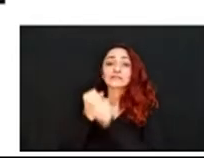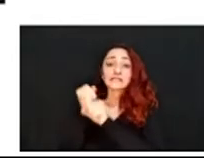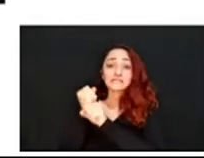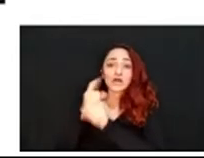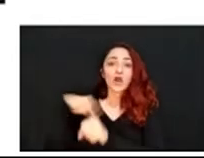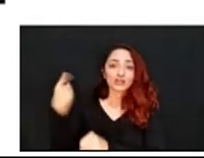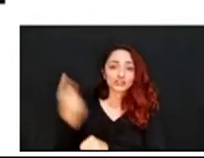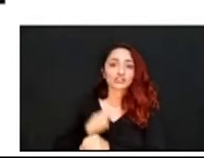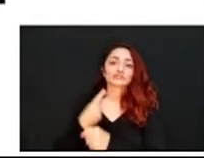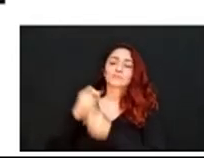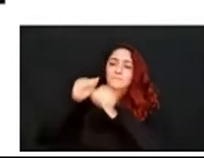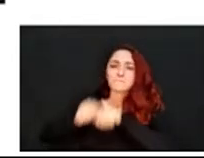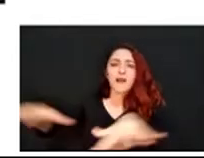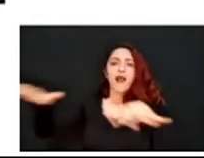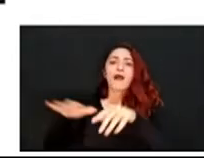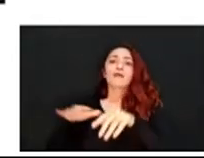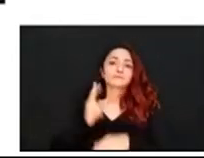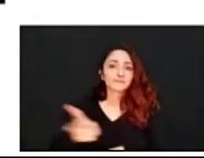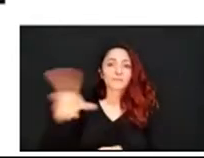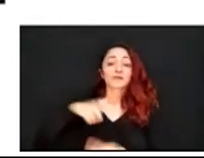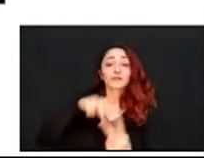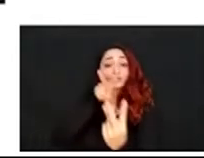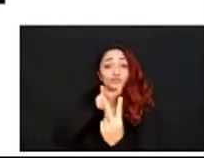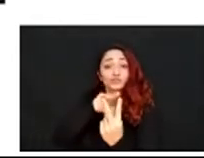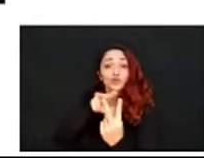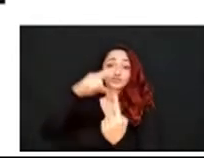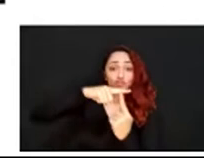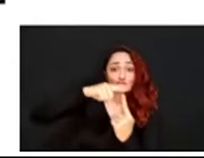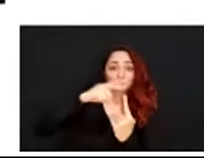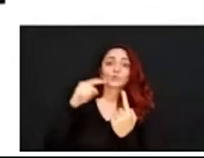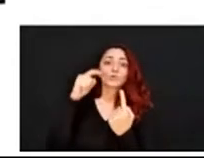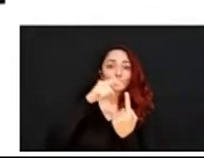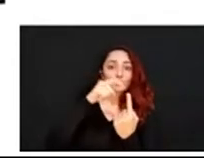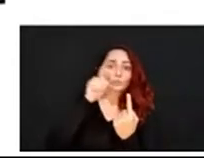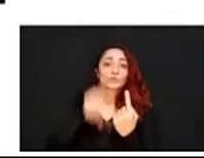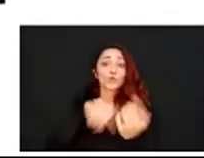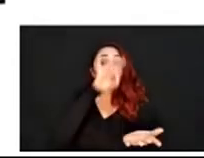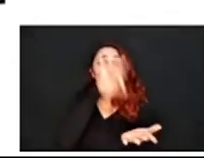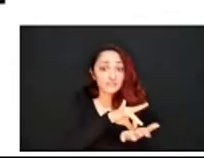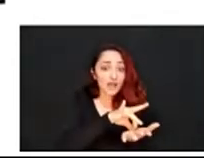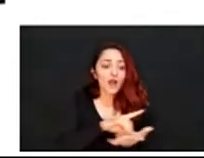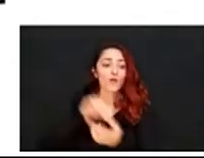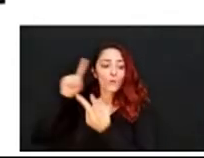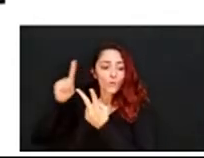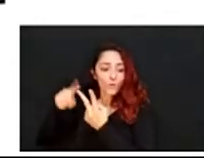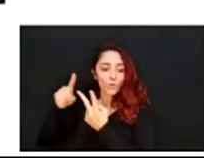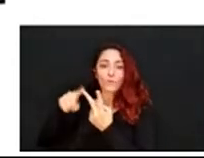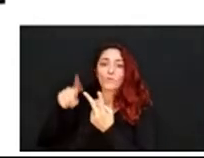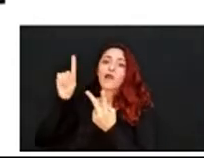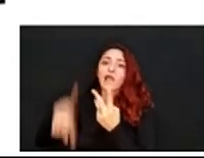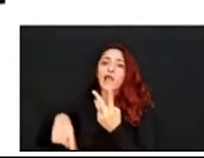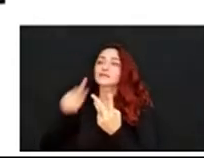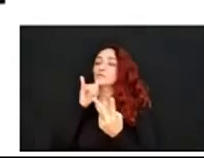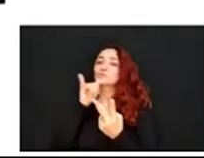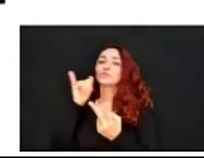divulgação do relatório em duas versões a gente tem uma relação do relatório oficial e a gente pega uma das histórias é um dos